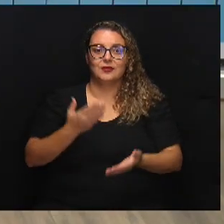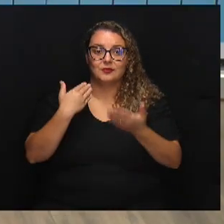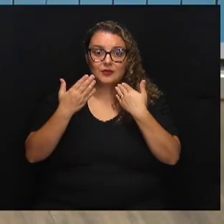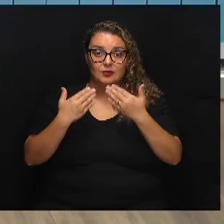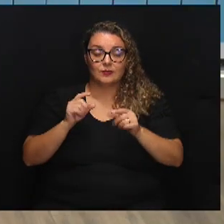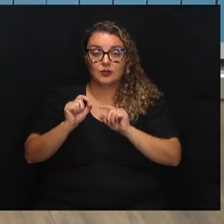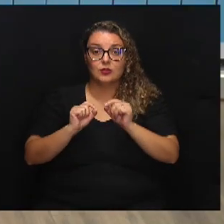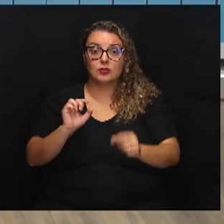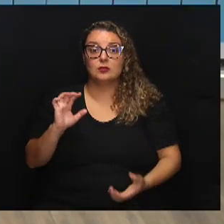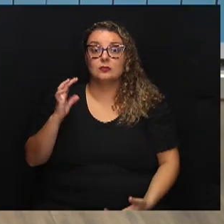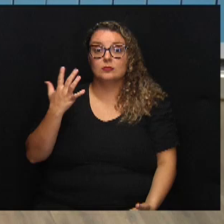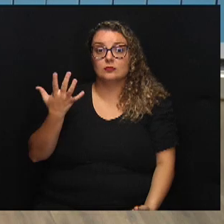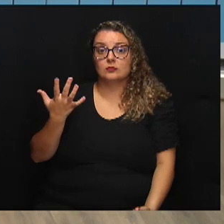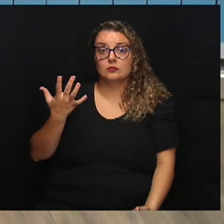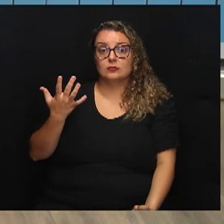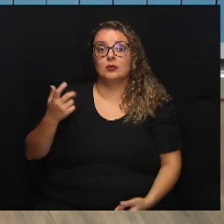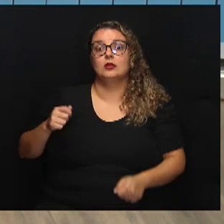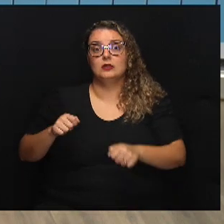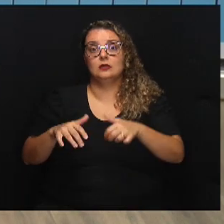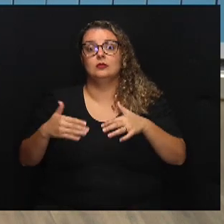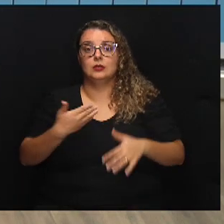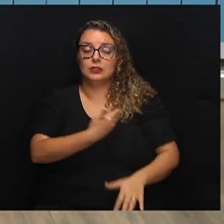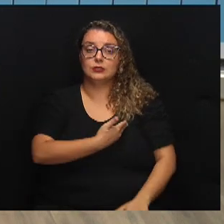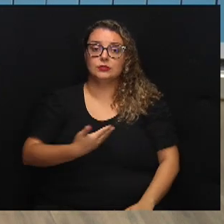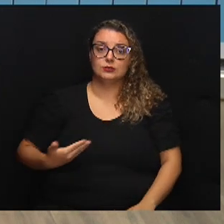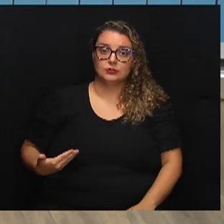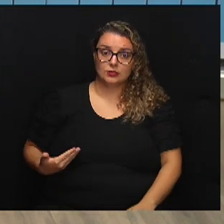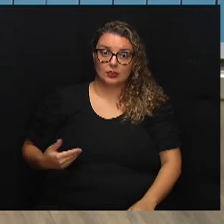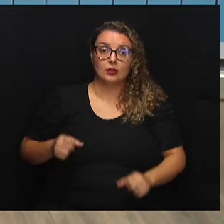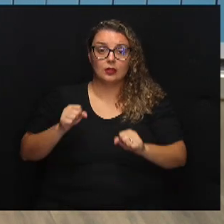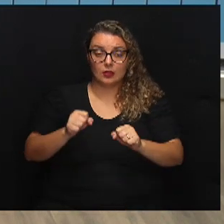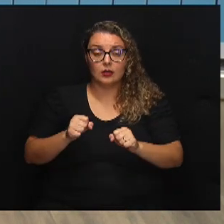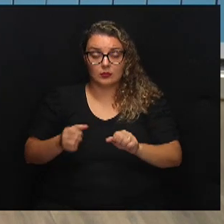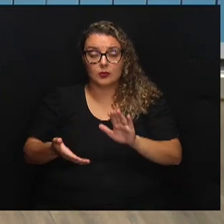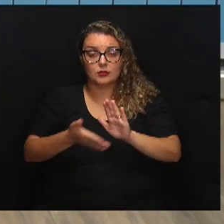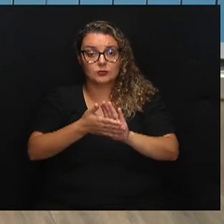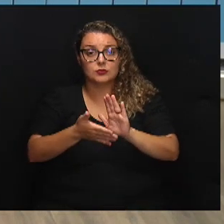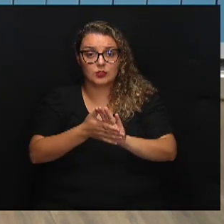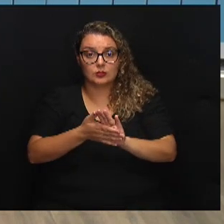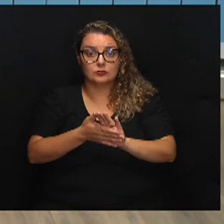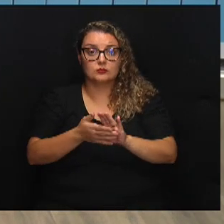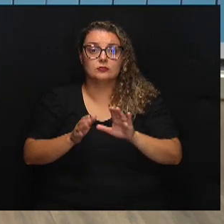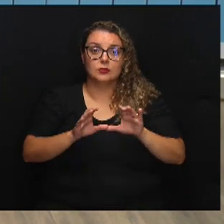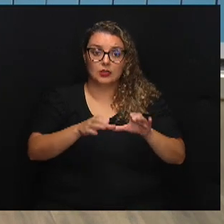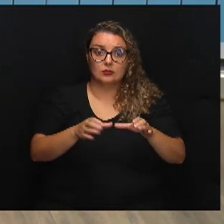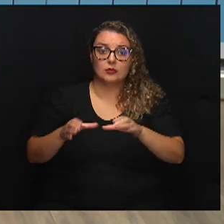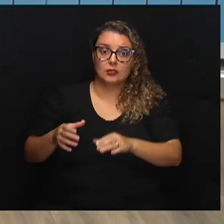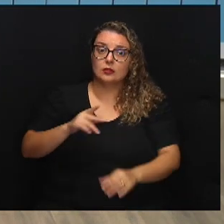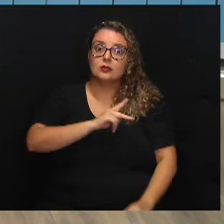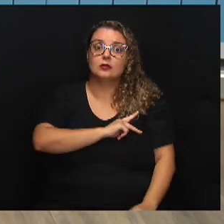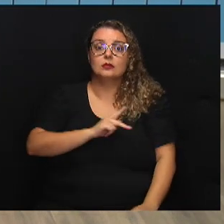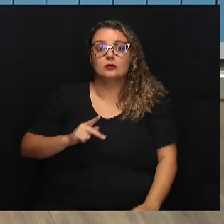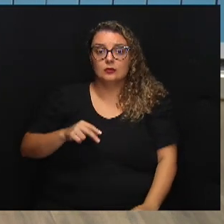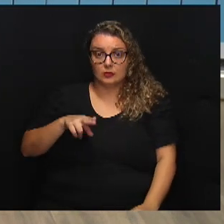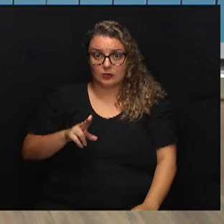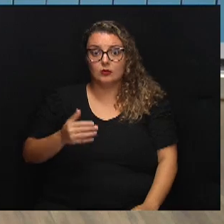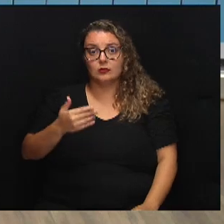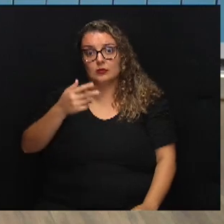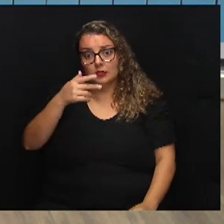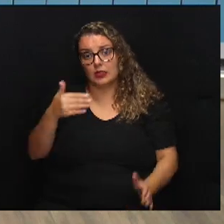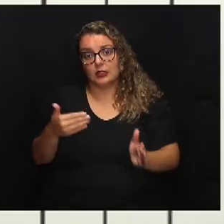que aconteceu nas audiências públicas que podem ser propostas por comissões, pela presidência ou mesmo